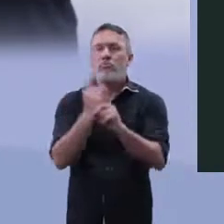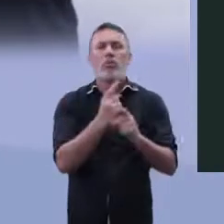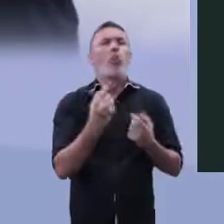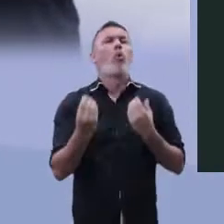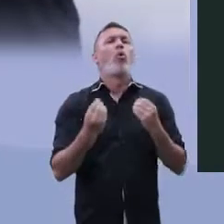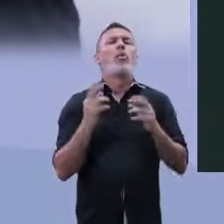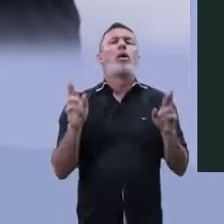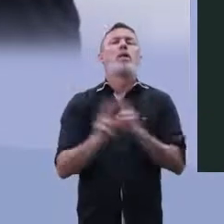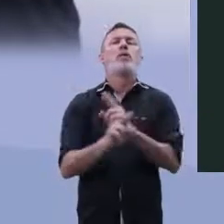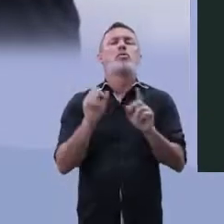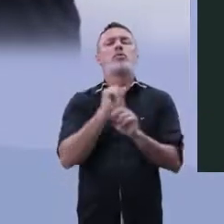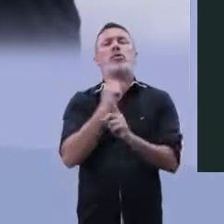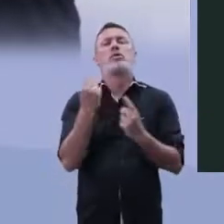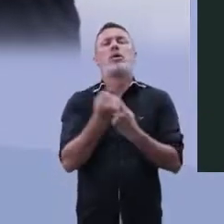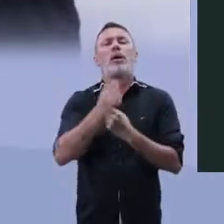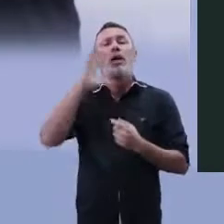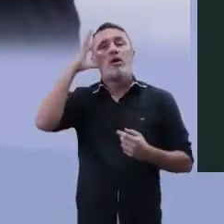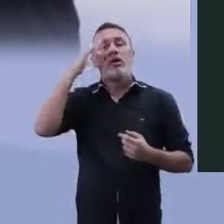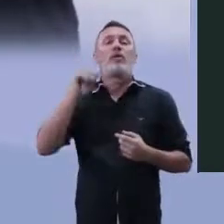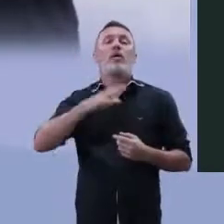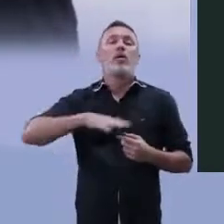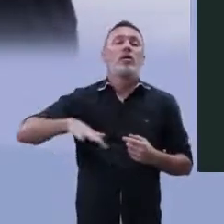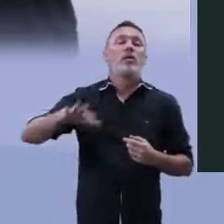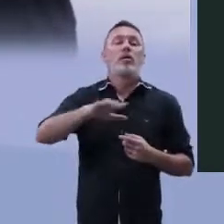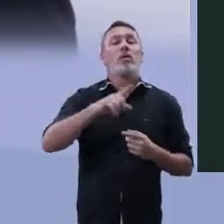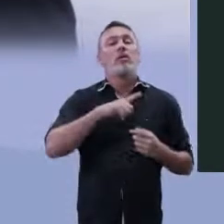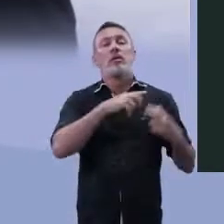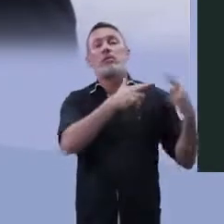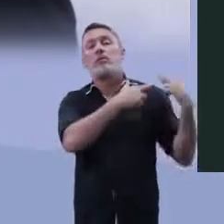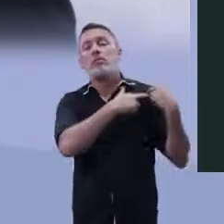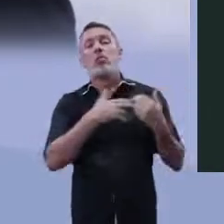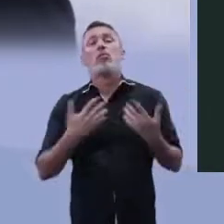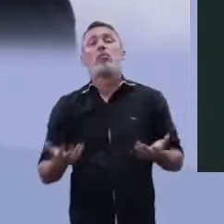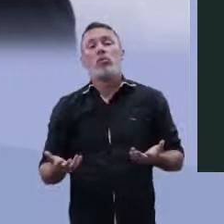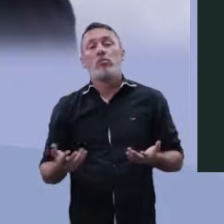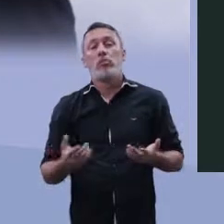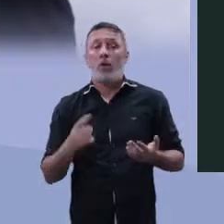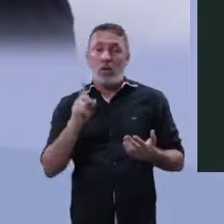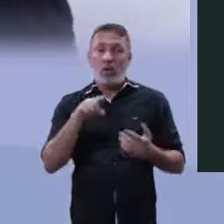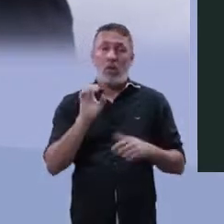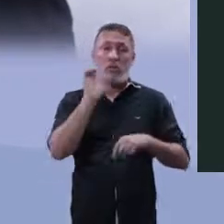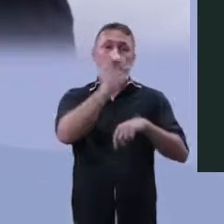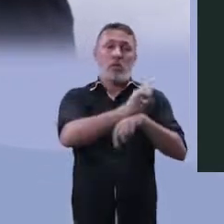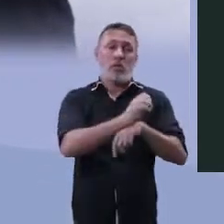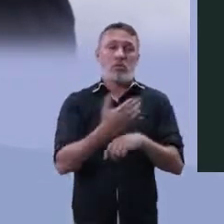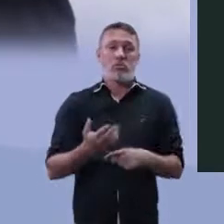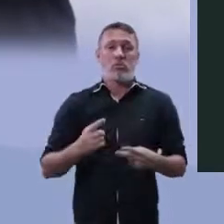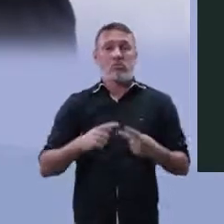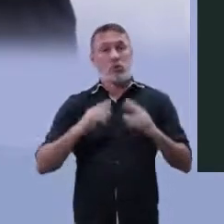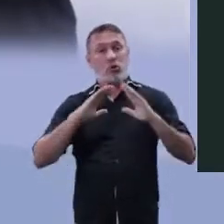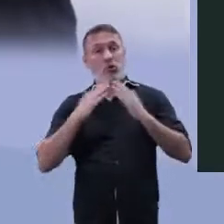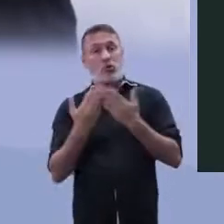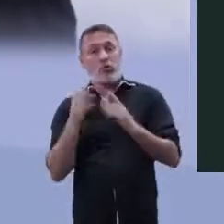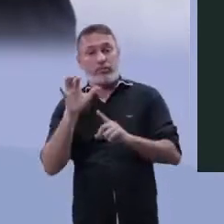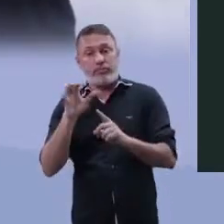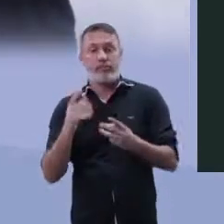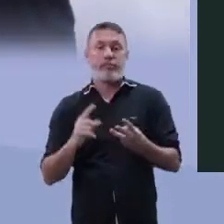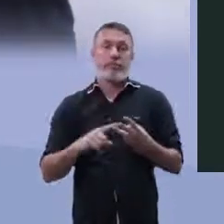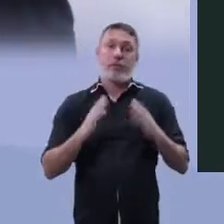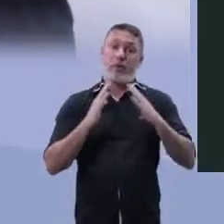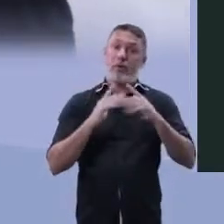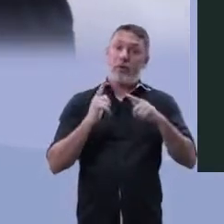digamos, para esse mundo real, concreto, né, o que a gente percebe? Que as nossas relações sociais elas são mediadas, por